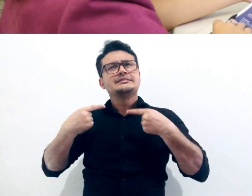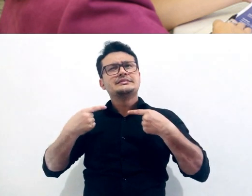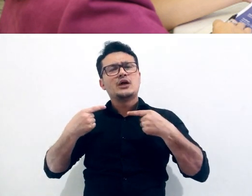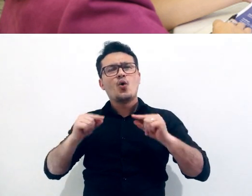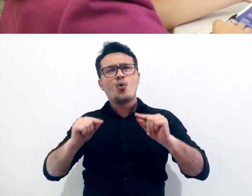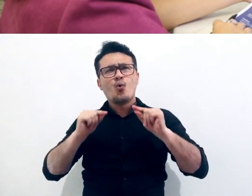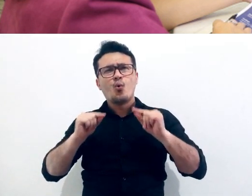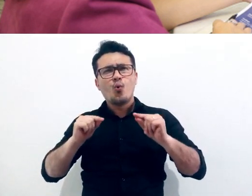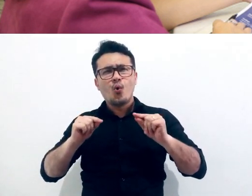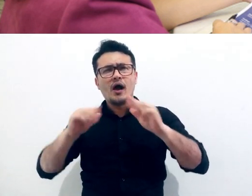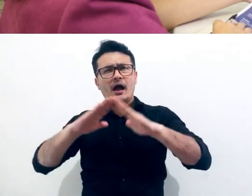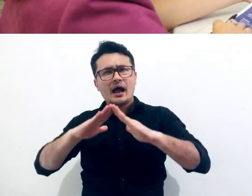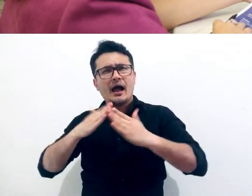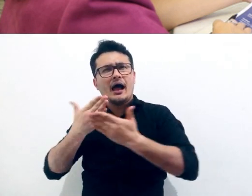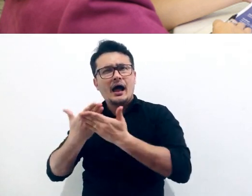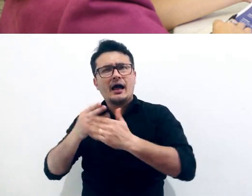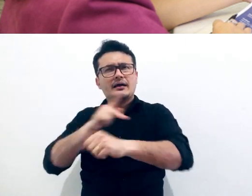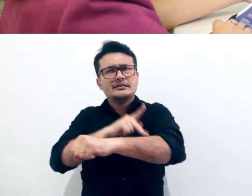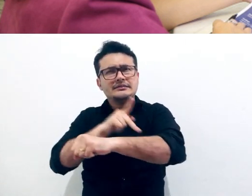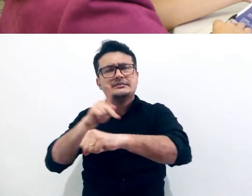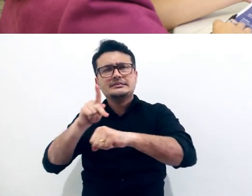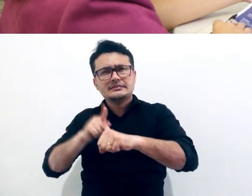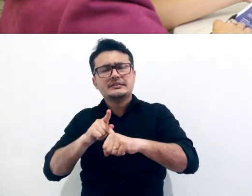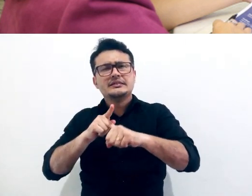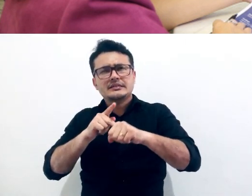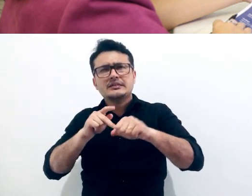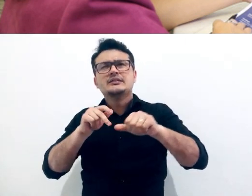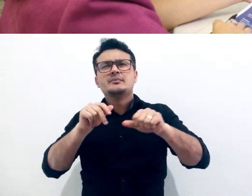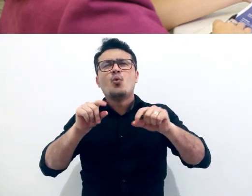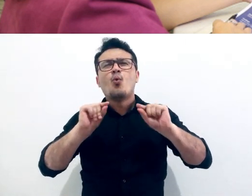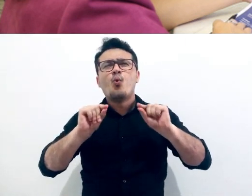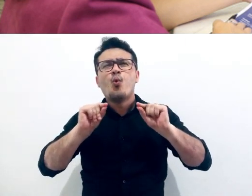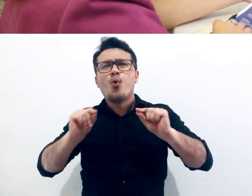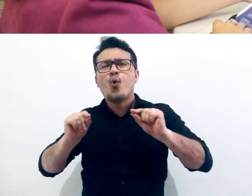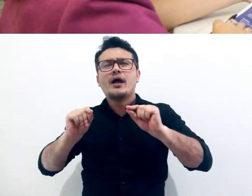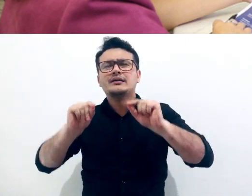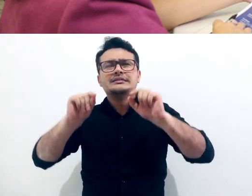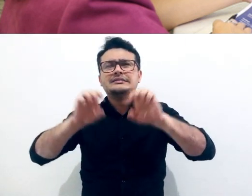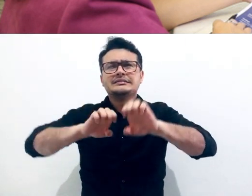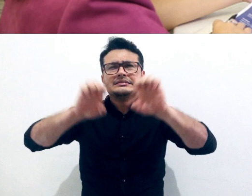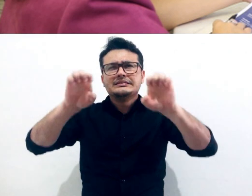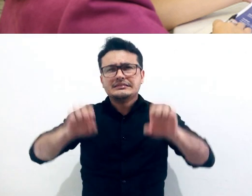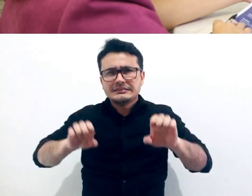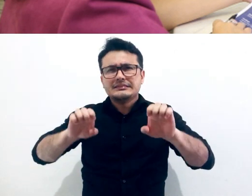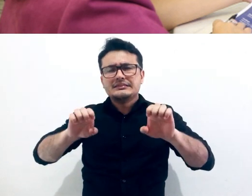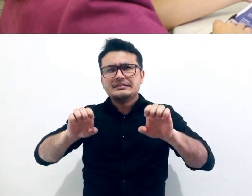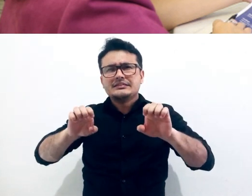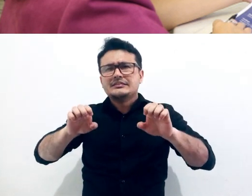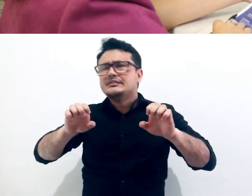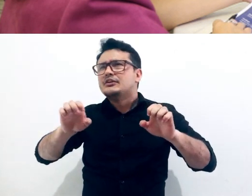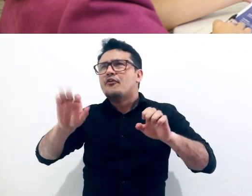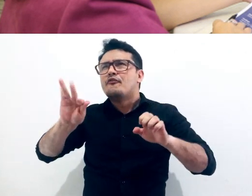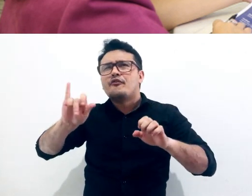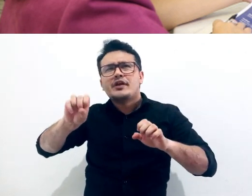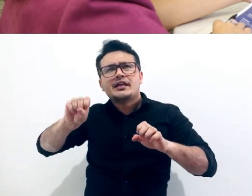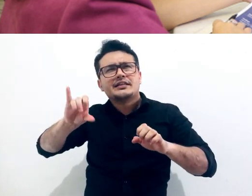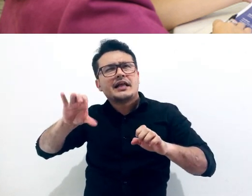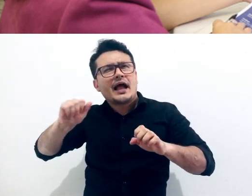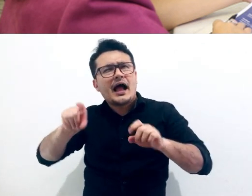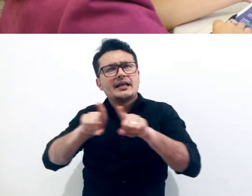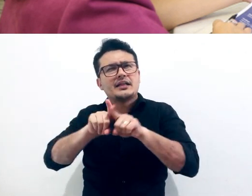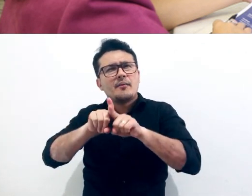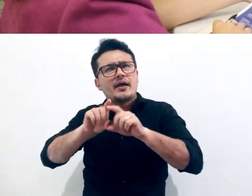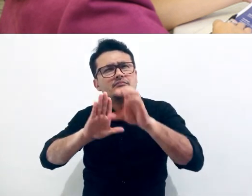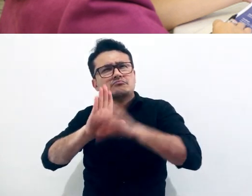Outro desafio é a reestruturação escolar e pedagógica. a eliminação de barreiras arquitetônicas, como